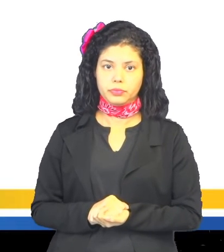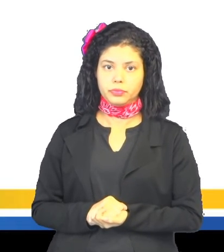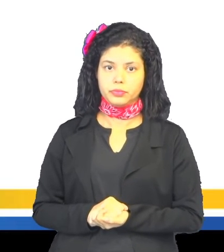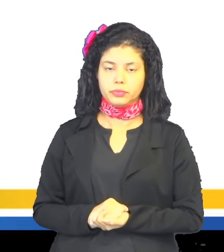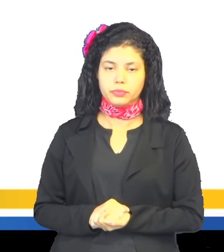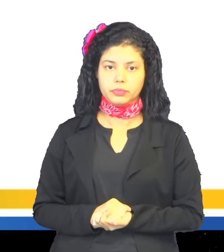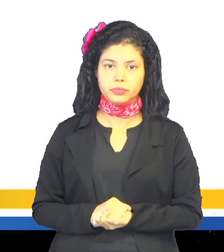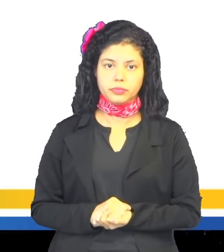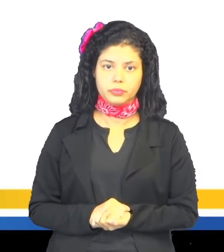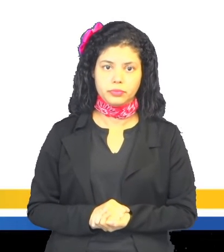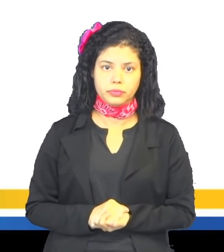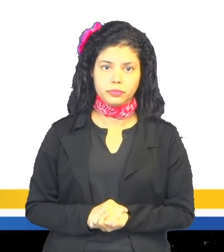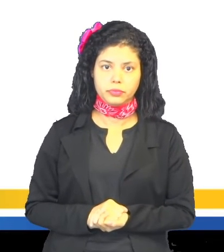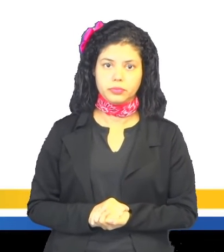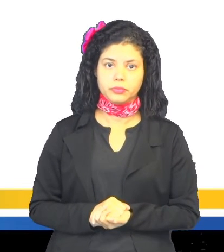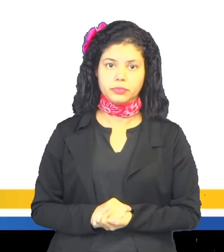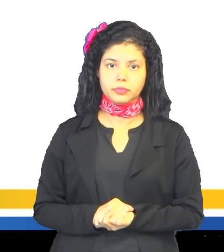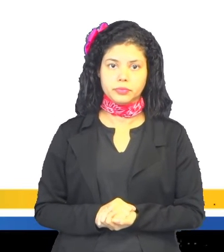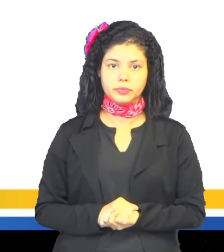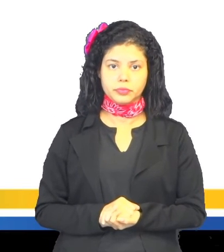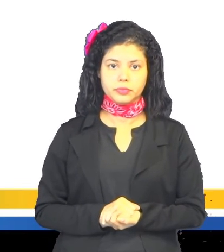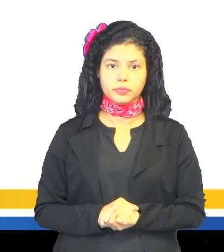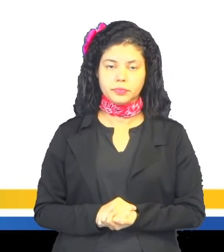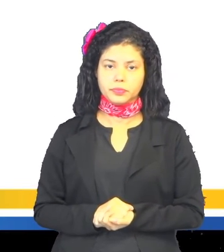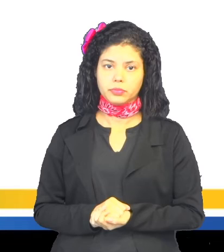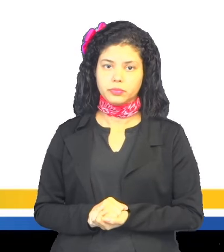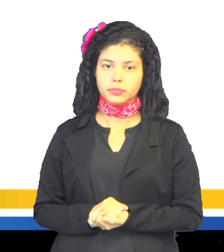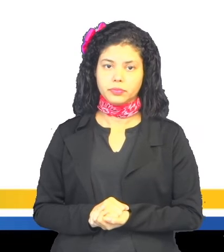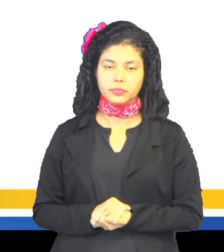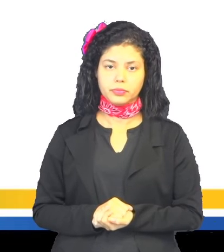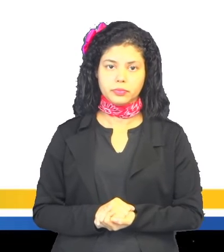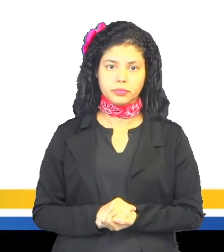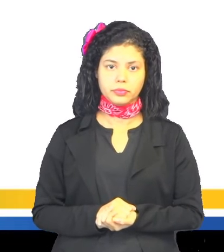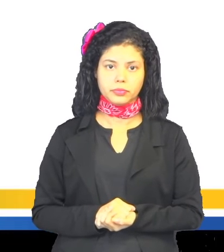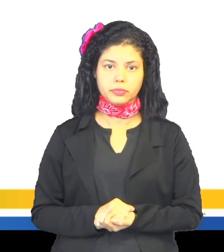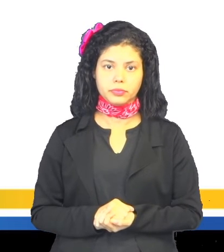do pequeno então nós temos lá her né lá